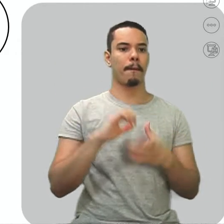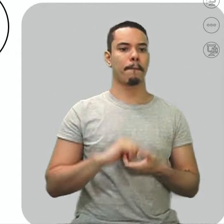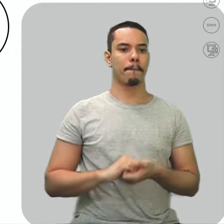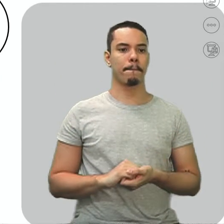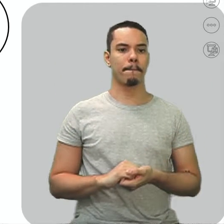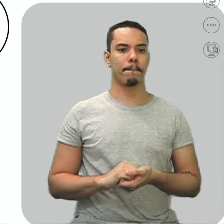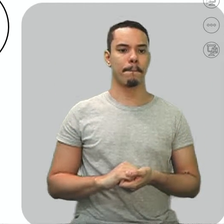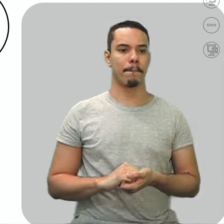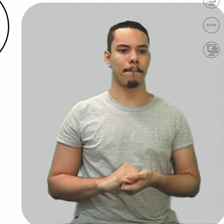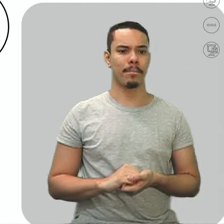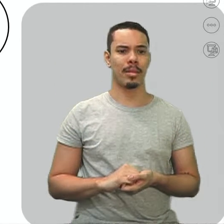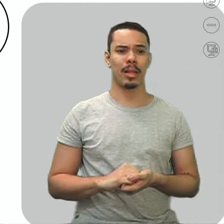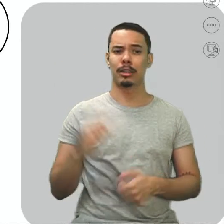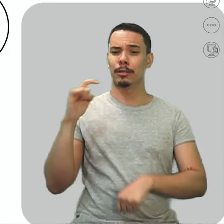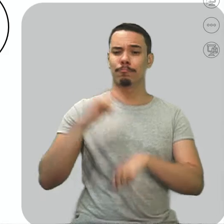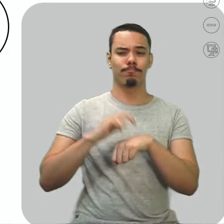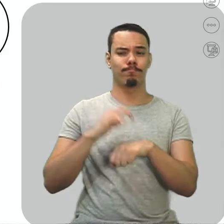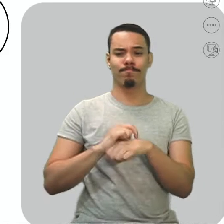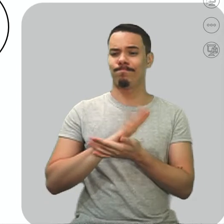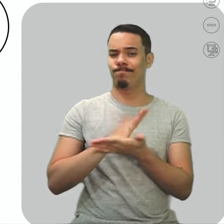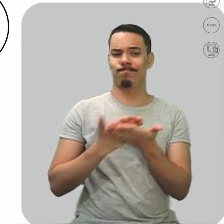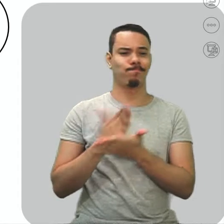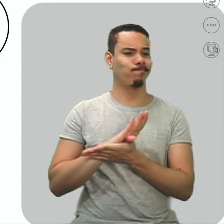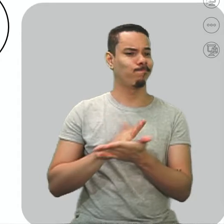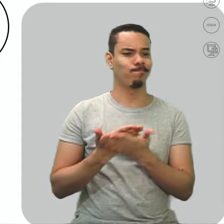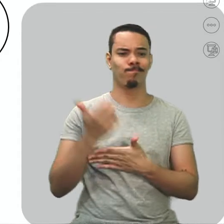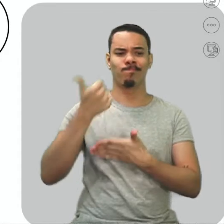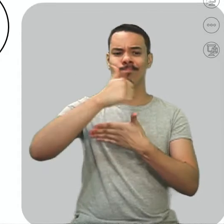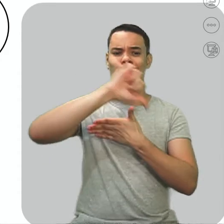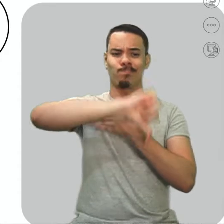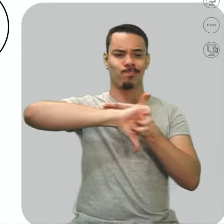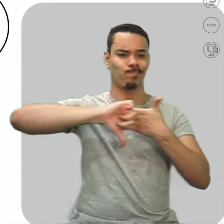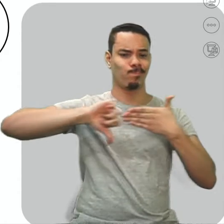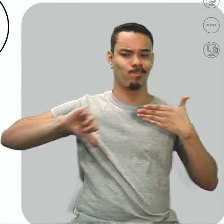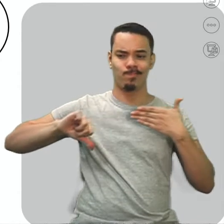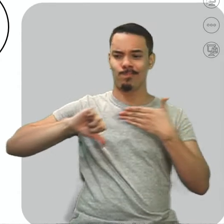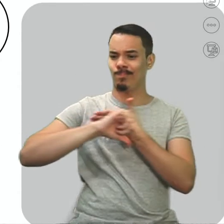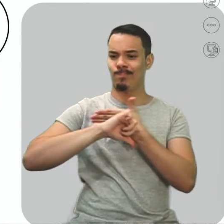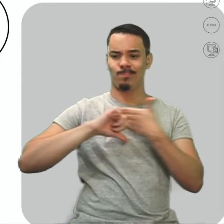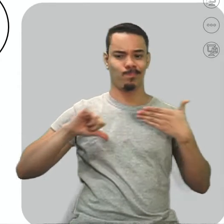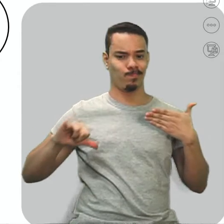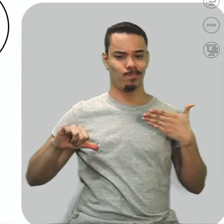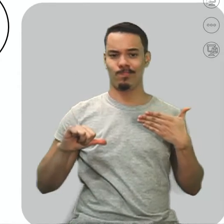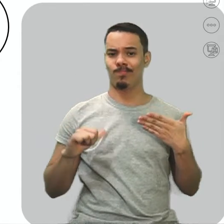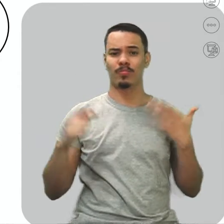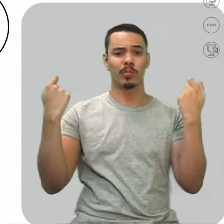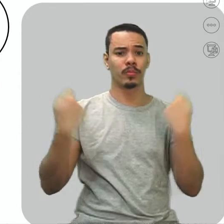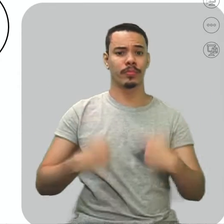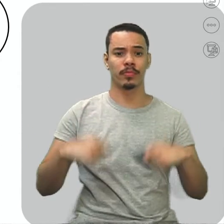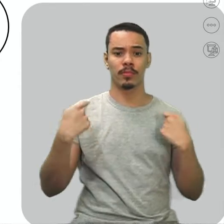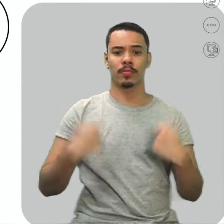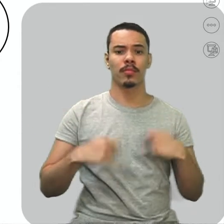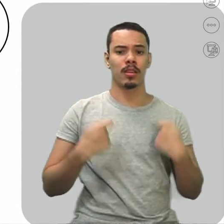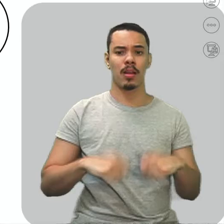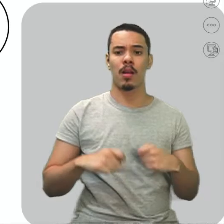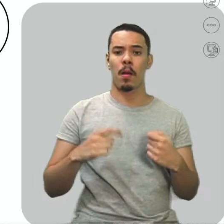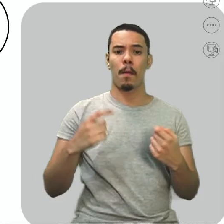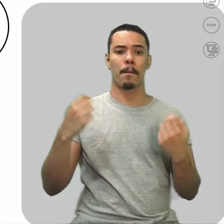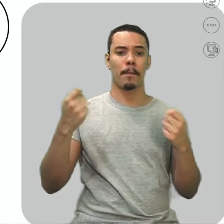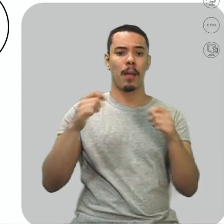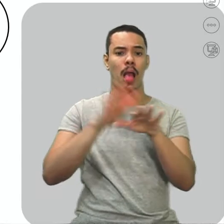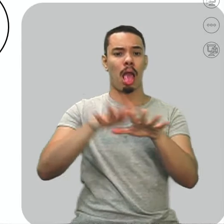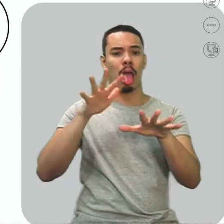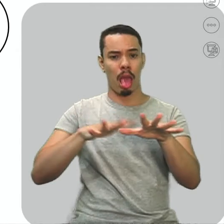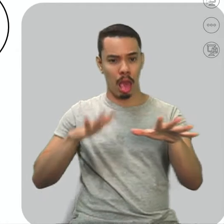a situação insuportável e moral inconsequente nós precisamos de medidas